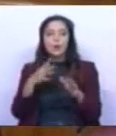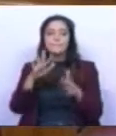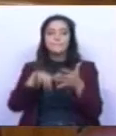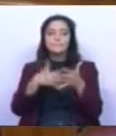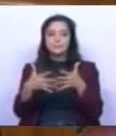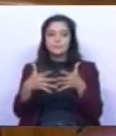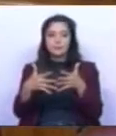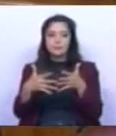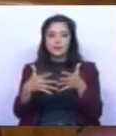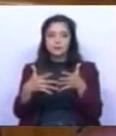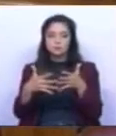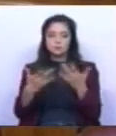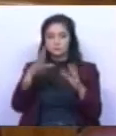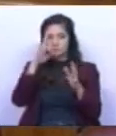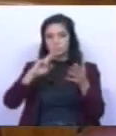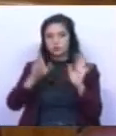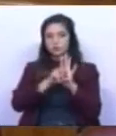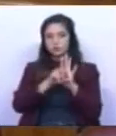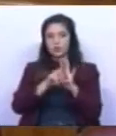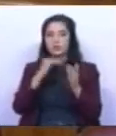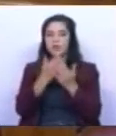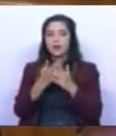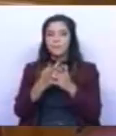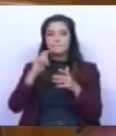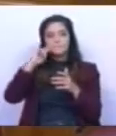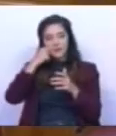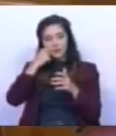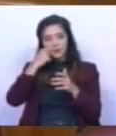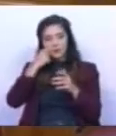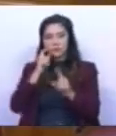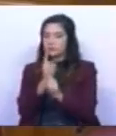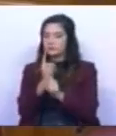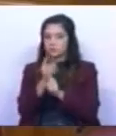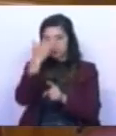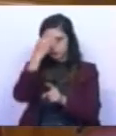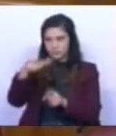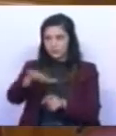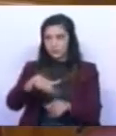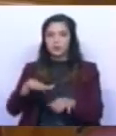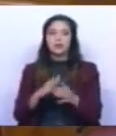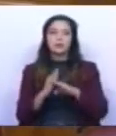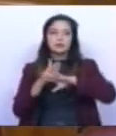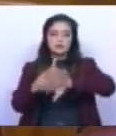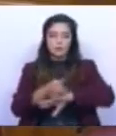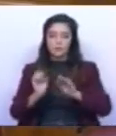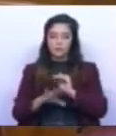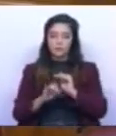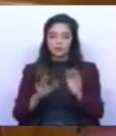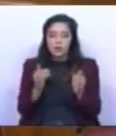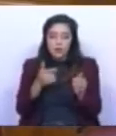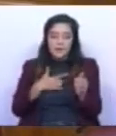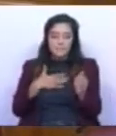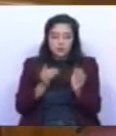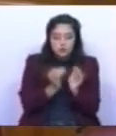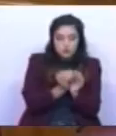legislativo para resolver este grave problema que continua a prejudicar a Península de Setúbal? Relativamente ao acesso aos fundos por parte das micro, pequenas e